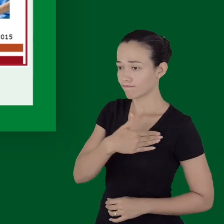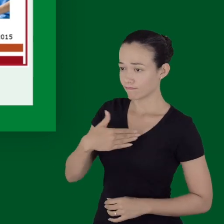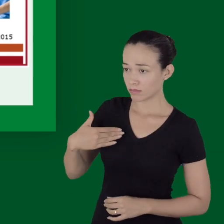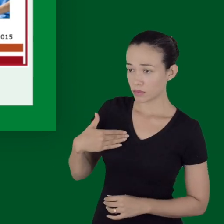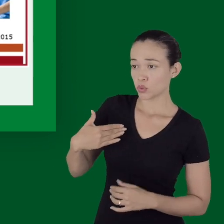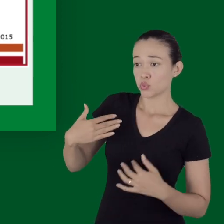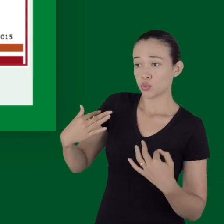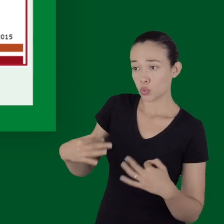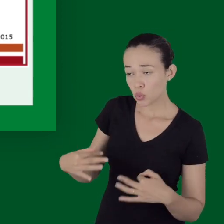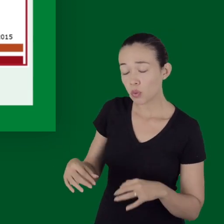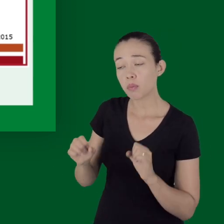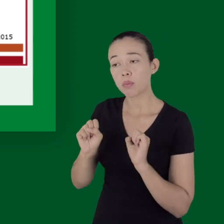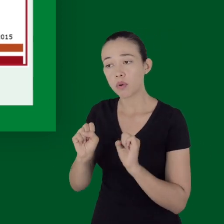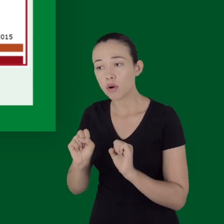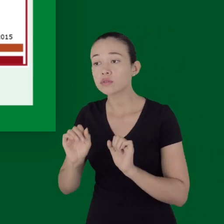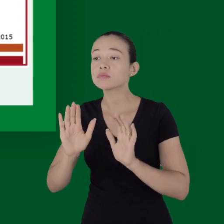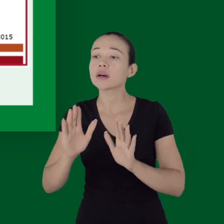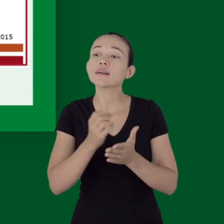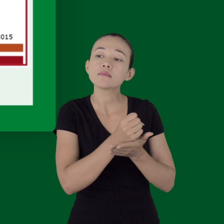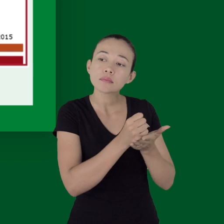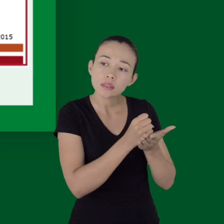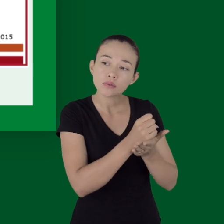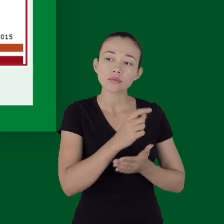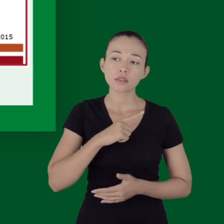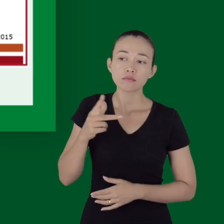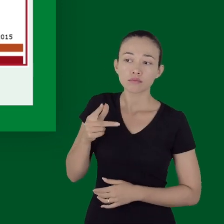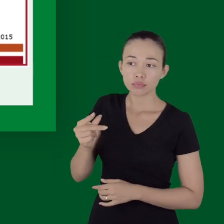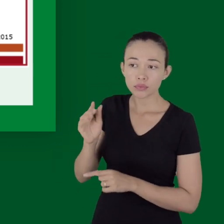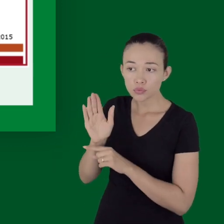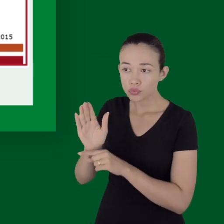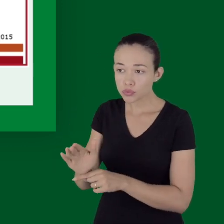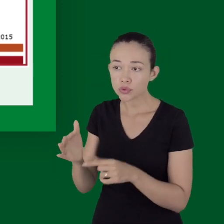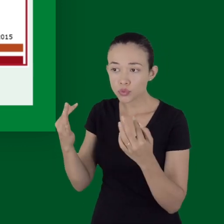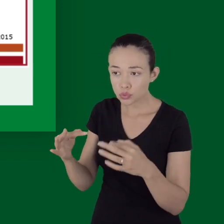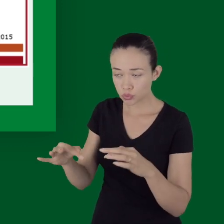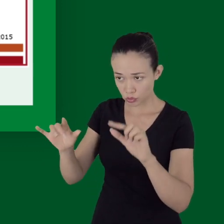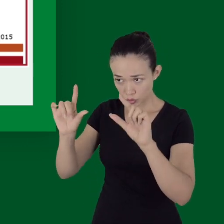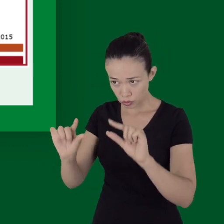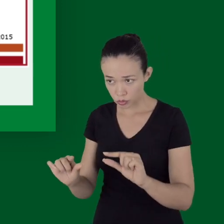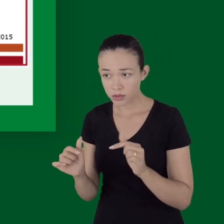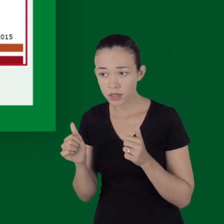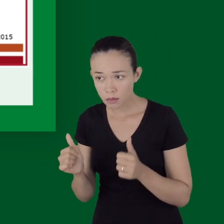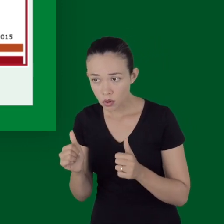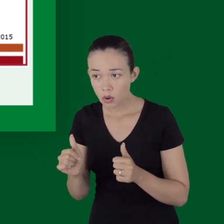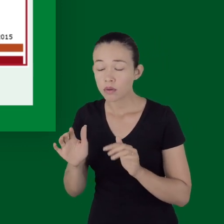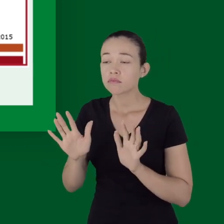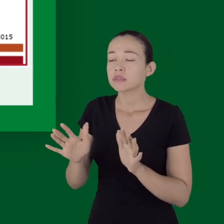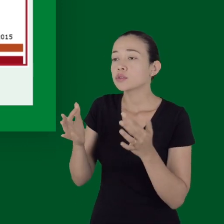para avisar, né? Posicionar os eletrodos, como eu falei, a gente tem que tirar o